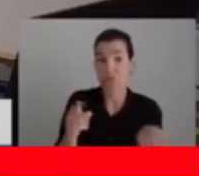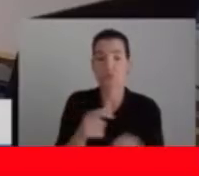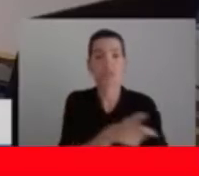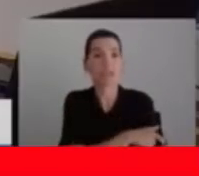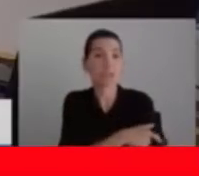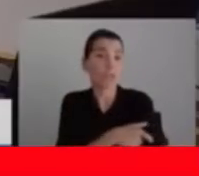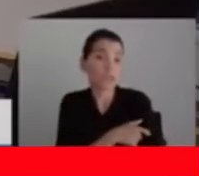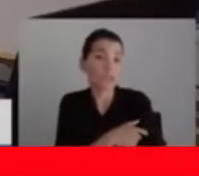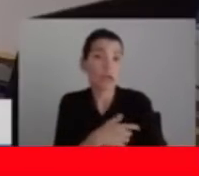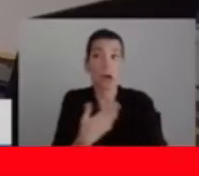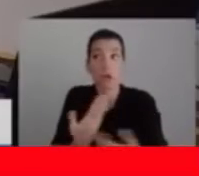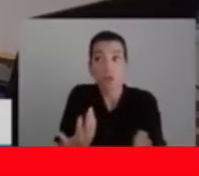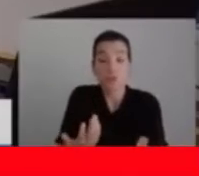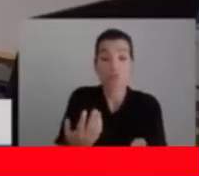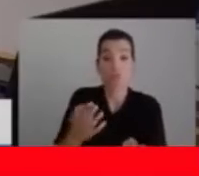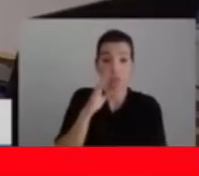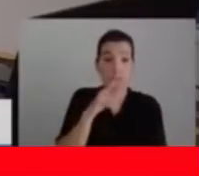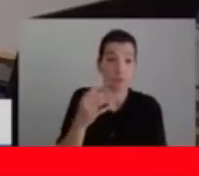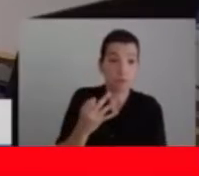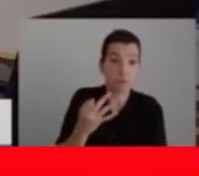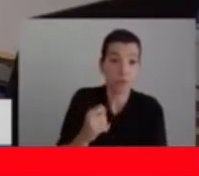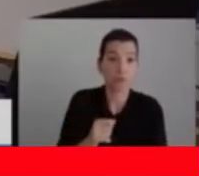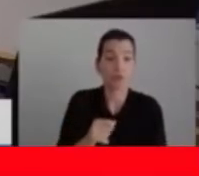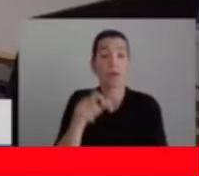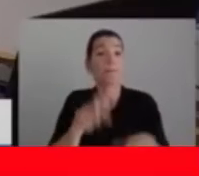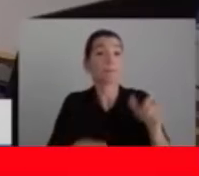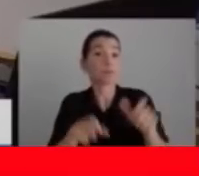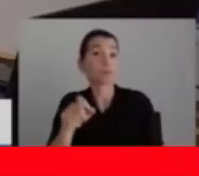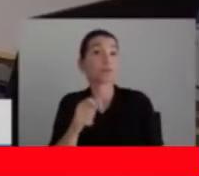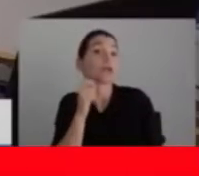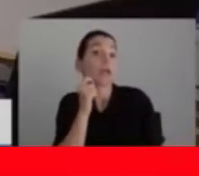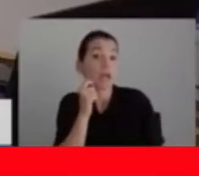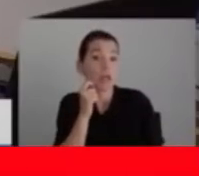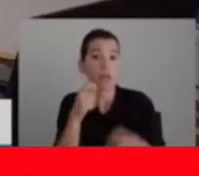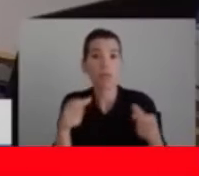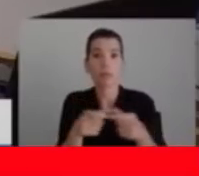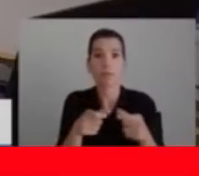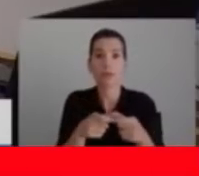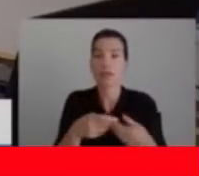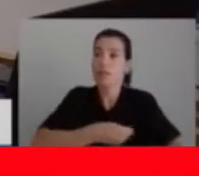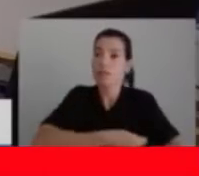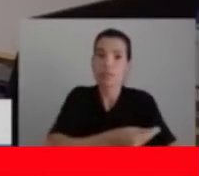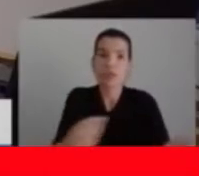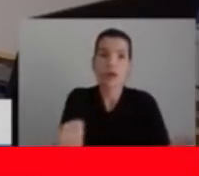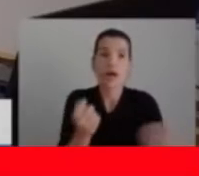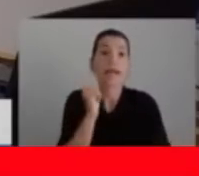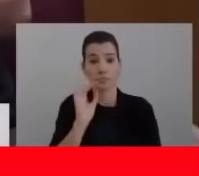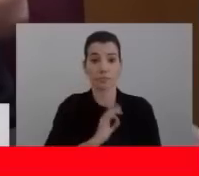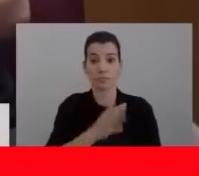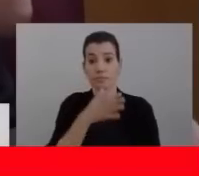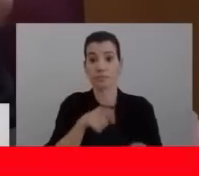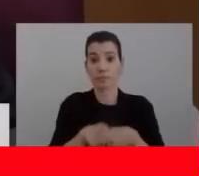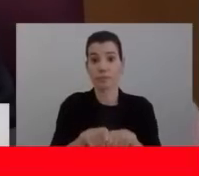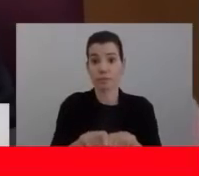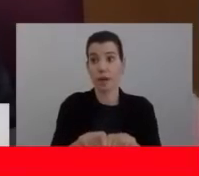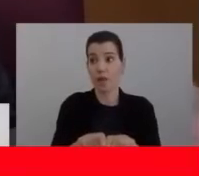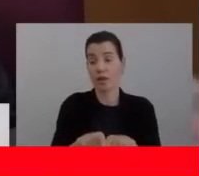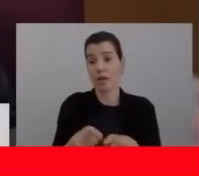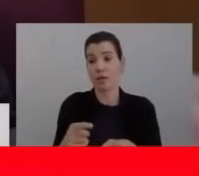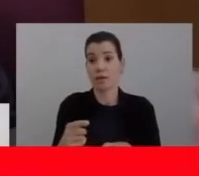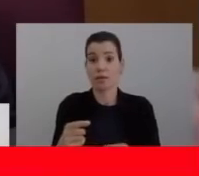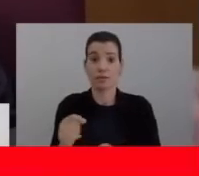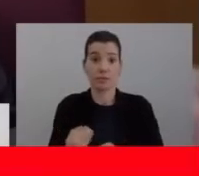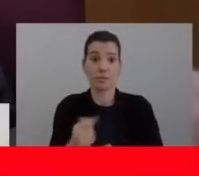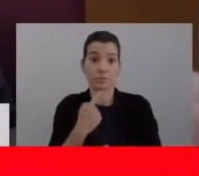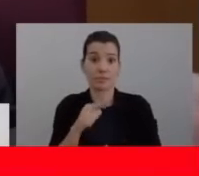forem-se o caso as pessoas se forem-se o caso é Quem entregou os respectivos bilhetes muito obrigada mas serem